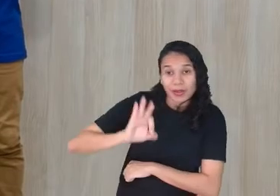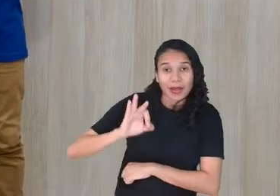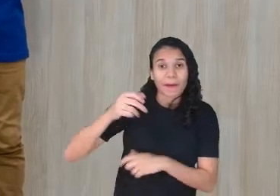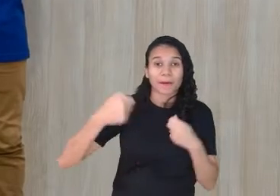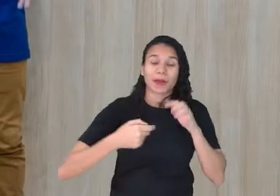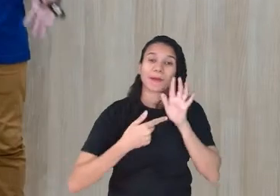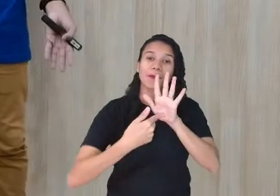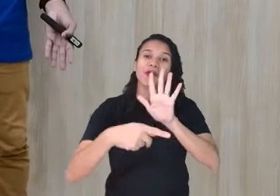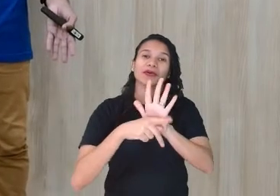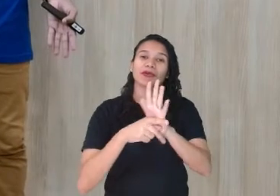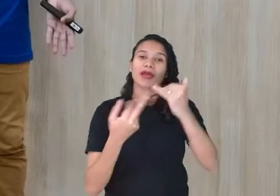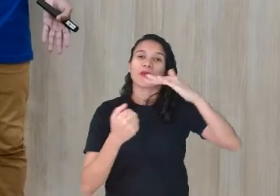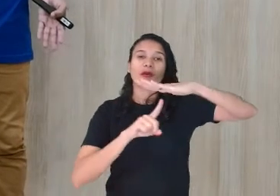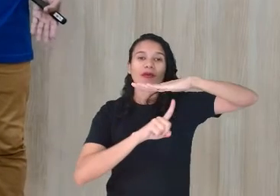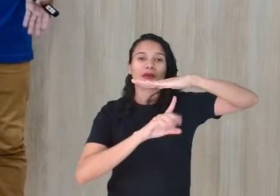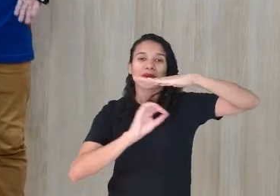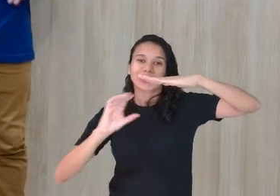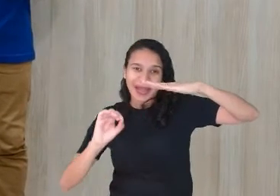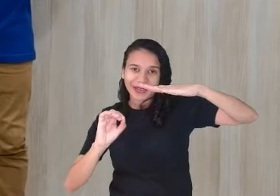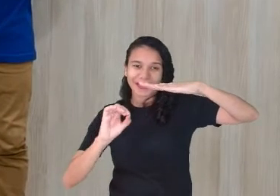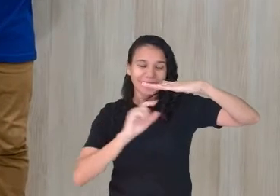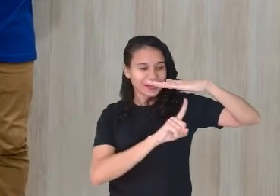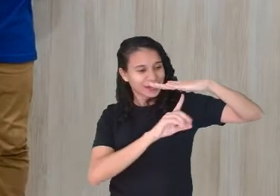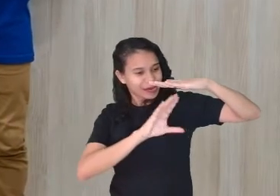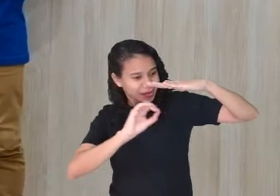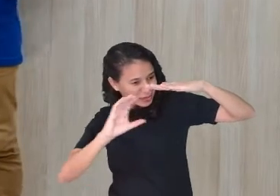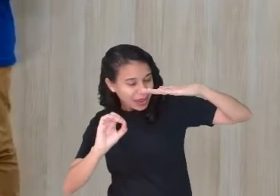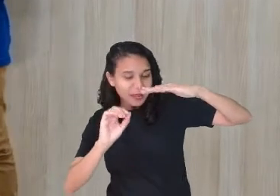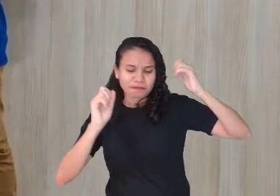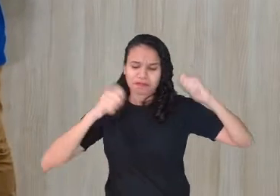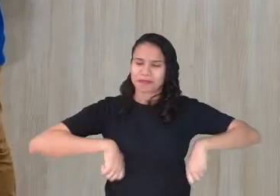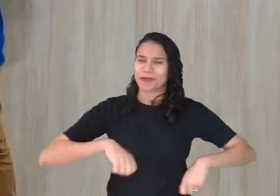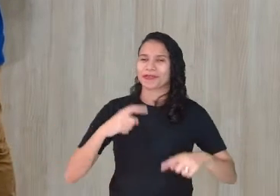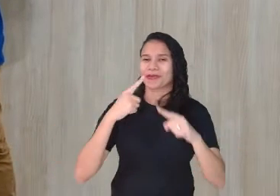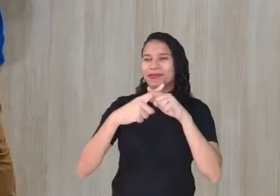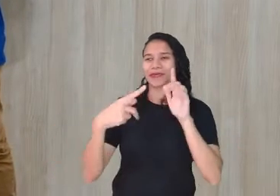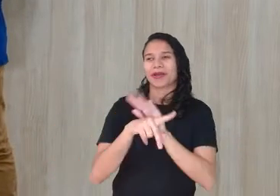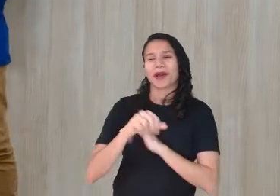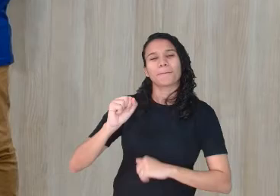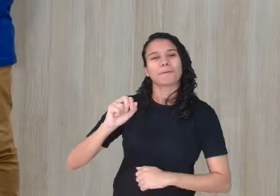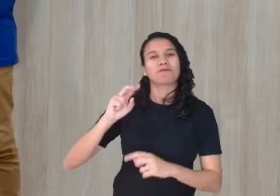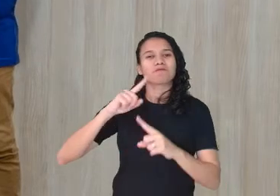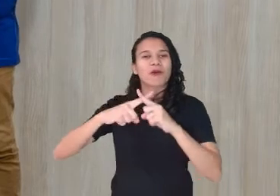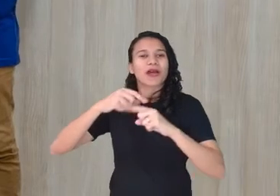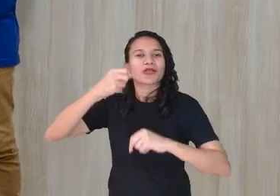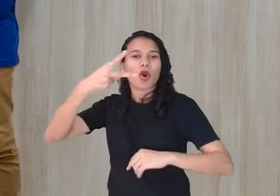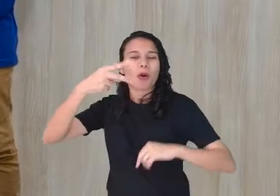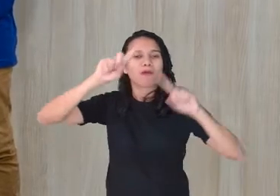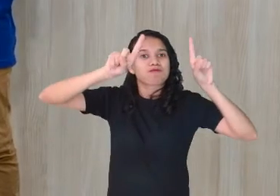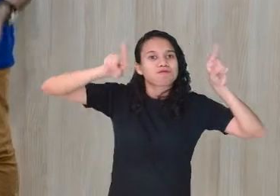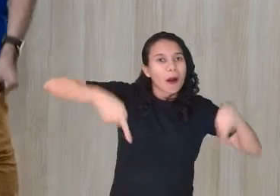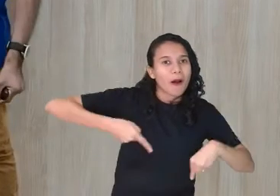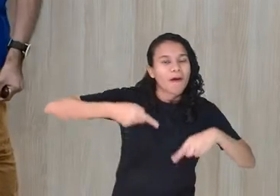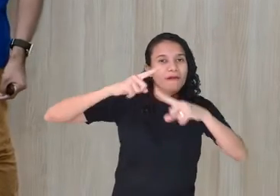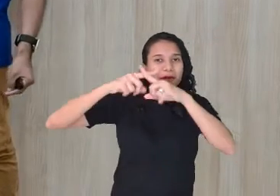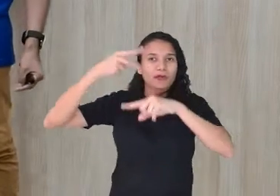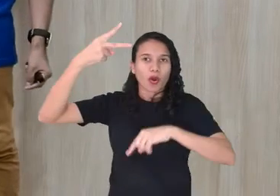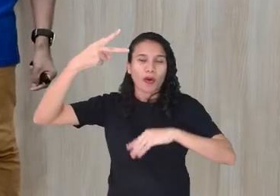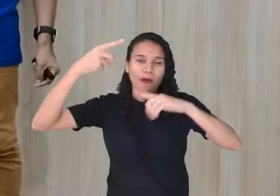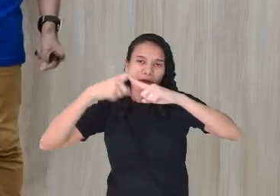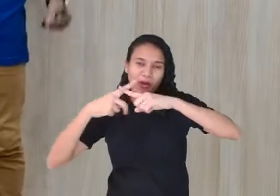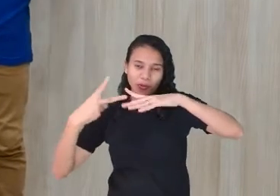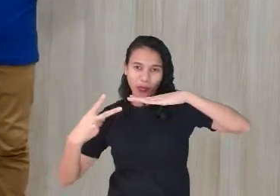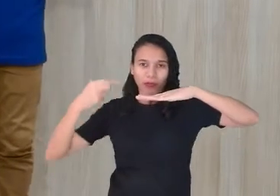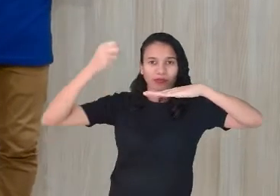o denominador igual a 100. E se o denominador é igual a 100, aí eu posso multiplicar por 2 aqui. Se eu multiplicar por 2 aqui, eu também multiplico por